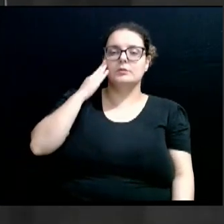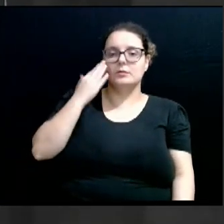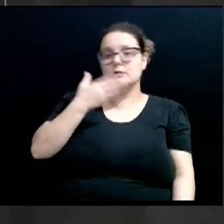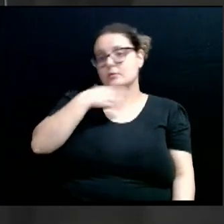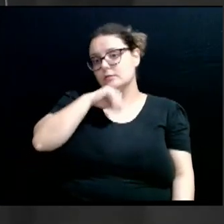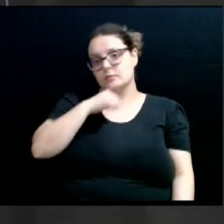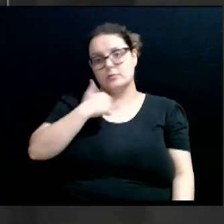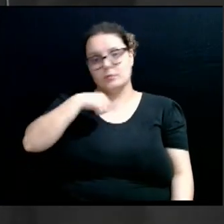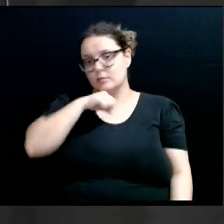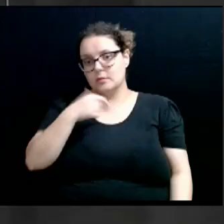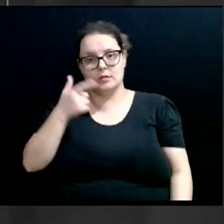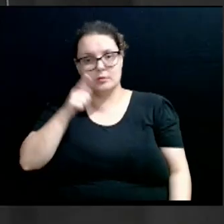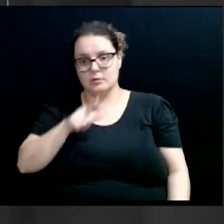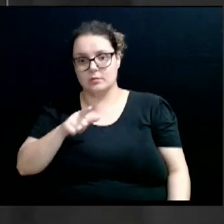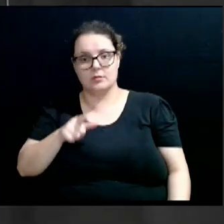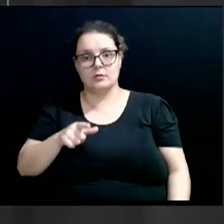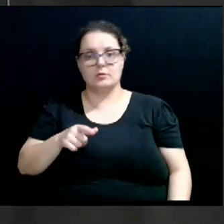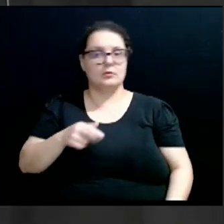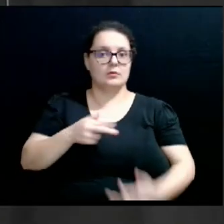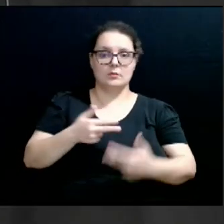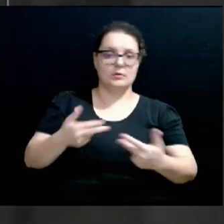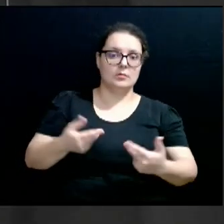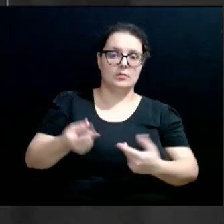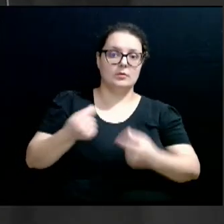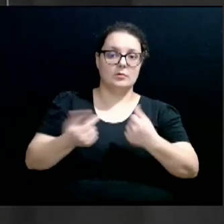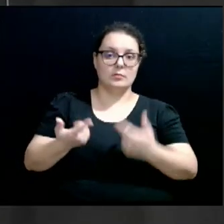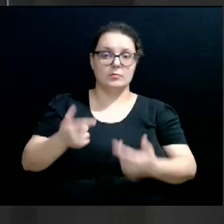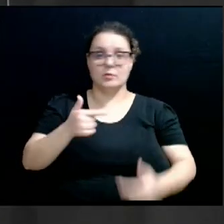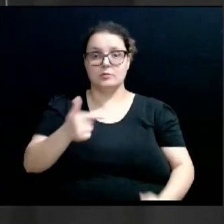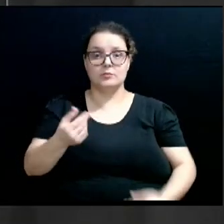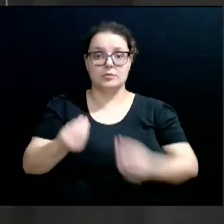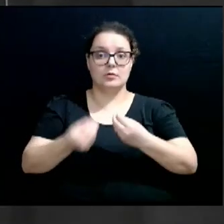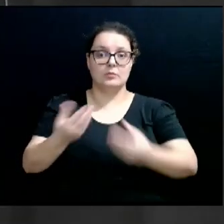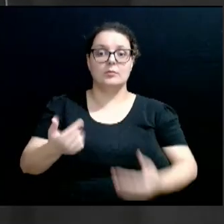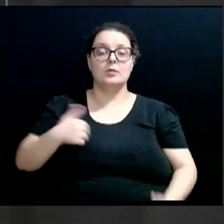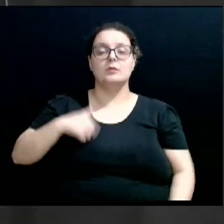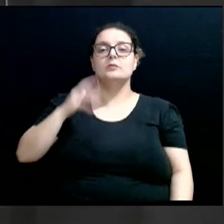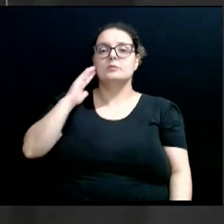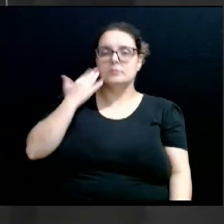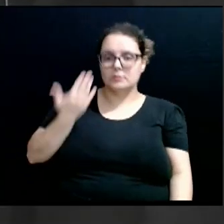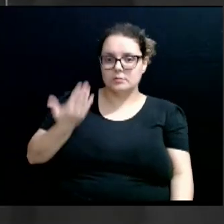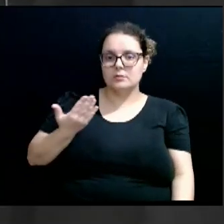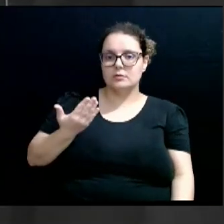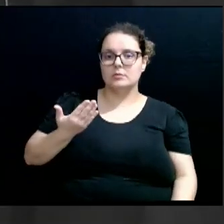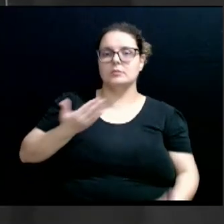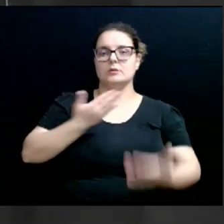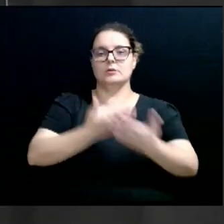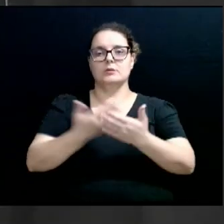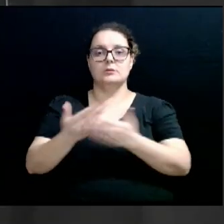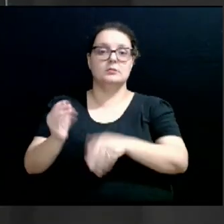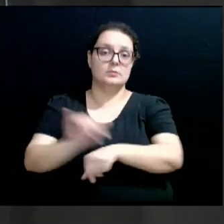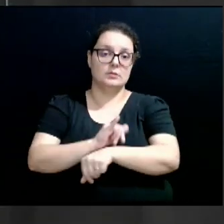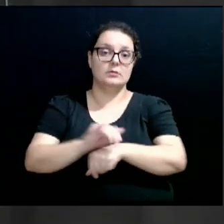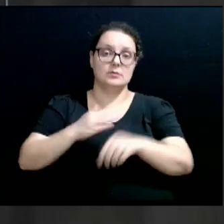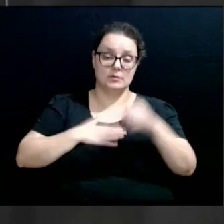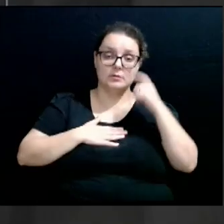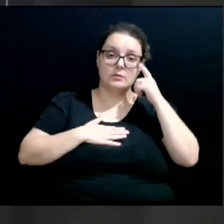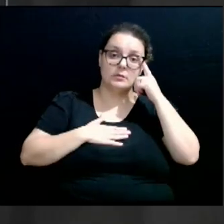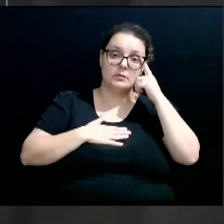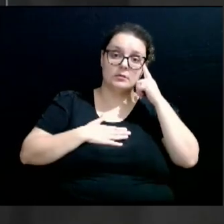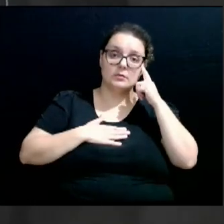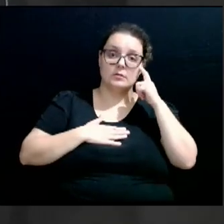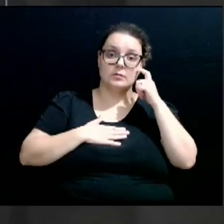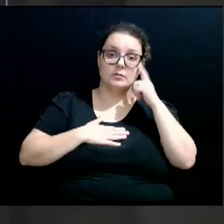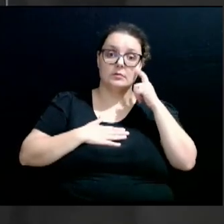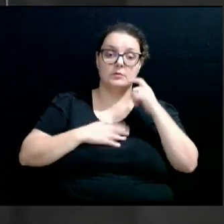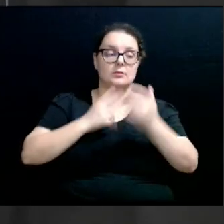muita coisa financeiramente, porque eles não tinham condições, eu tinha entendido que o estudo seria minha saída, né? Então, desde muito tempo eu tive essa sacada, assim, tanto que eu